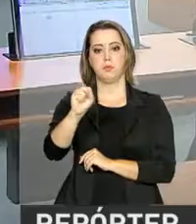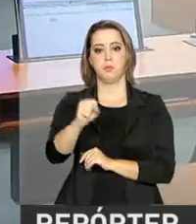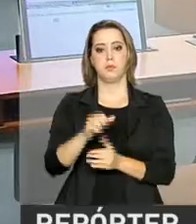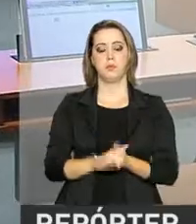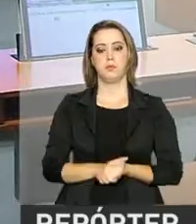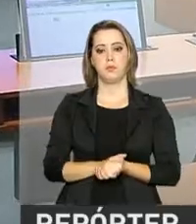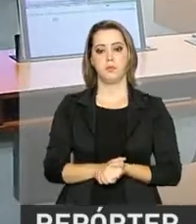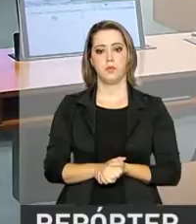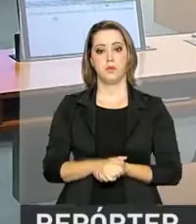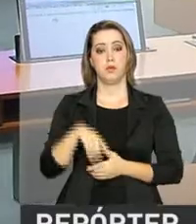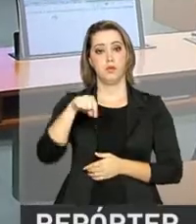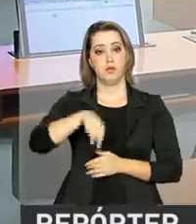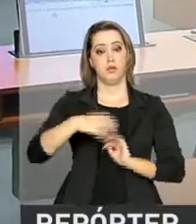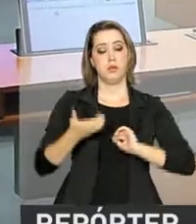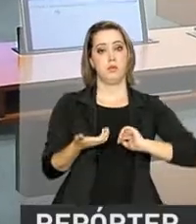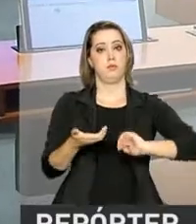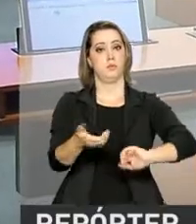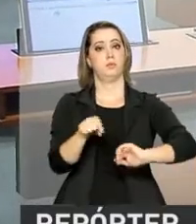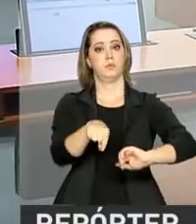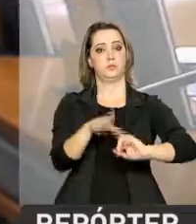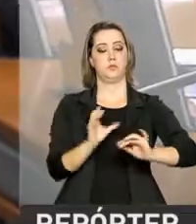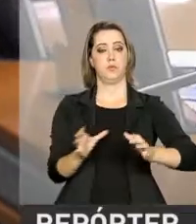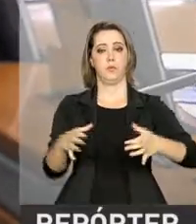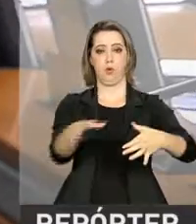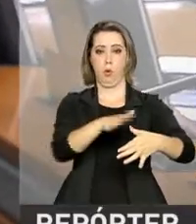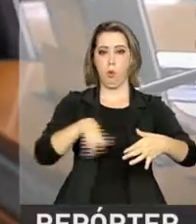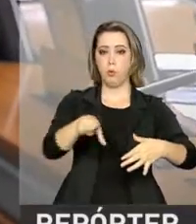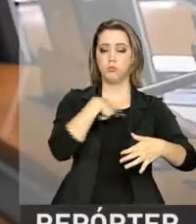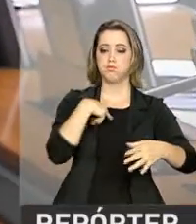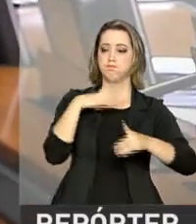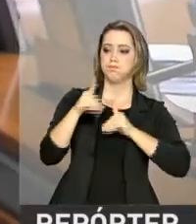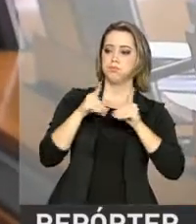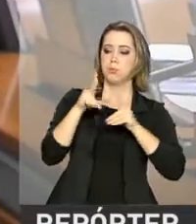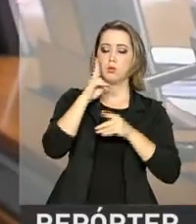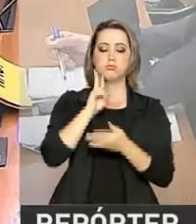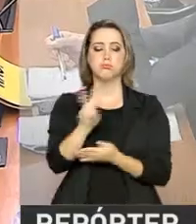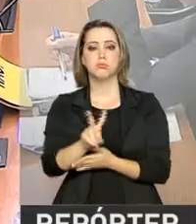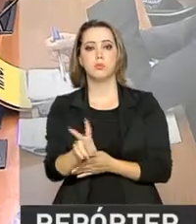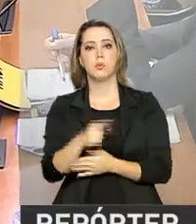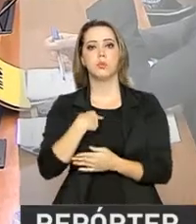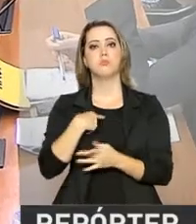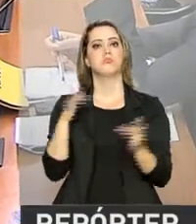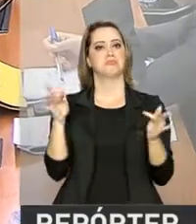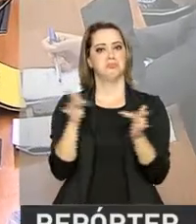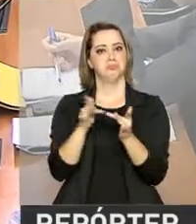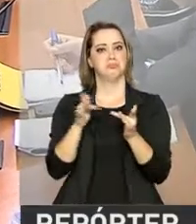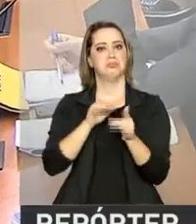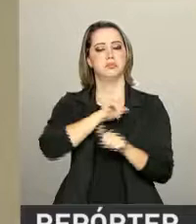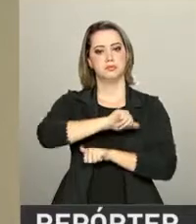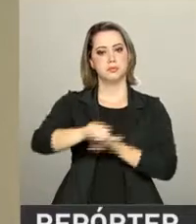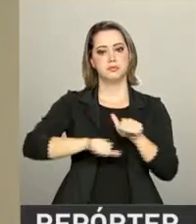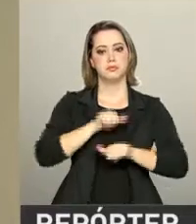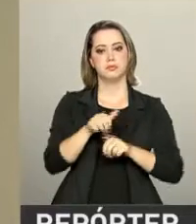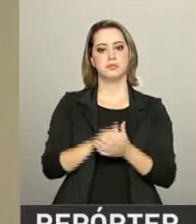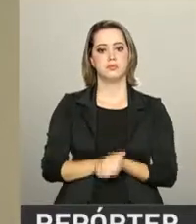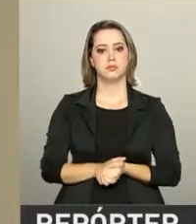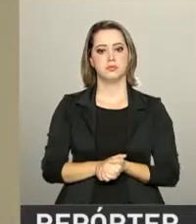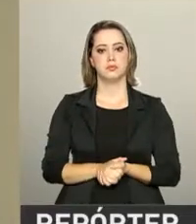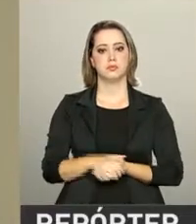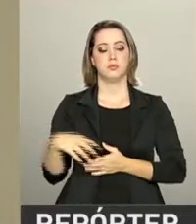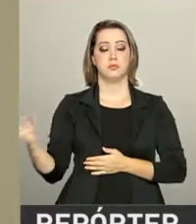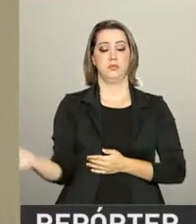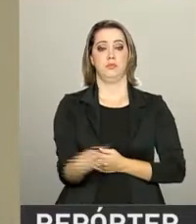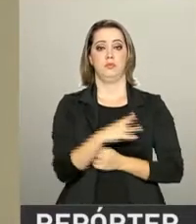na câmara deputados que fazem parte da comissão que analisa a reforma da previdência concordam com a mudança essa tentativa de